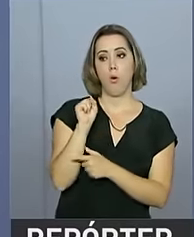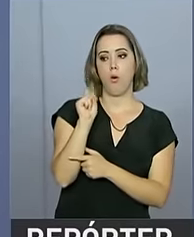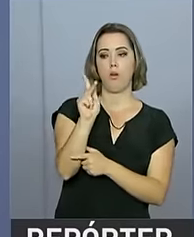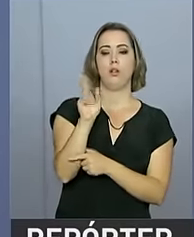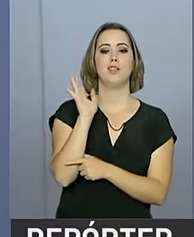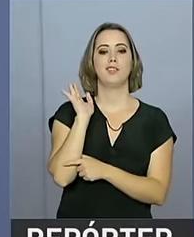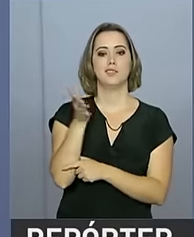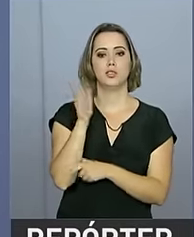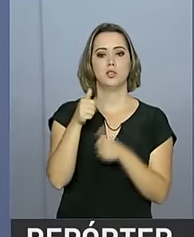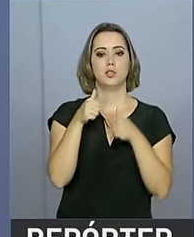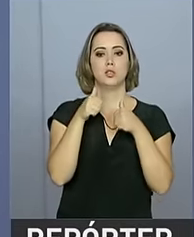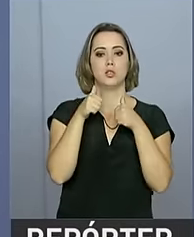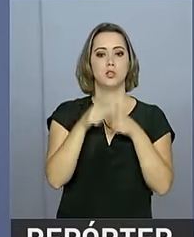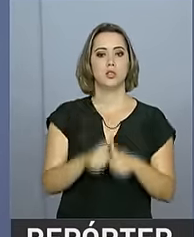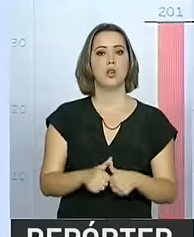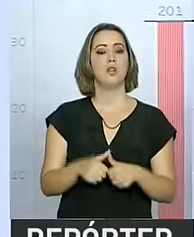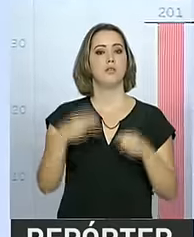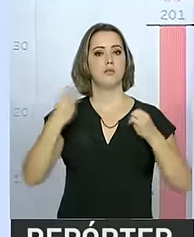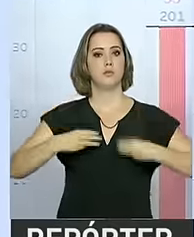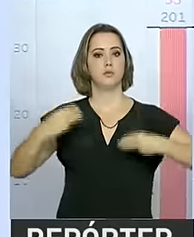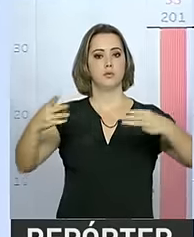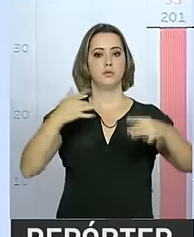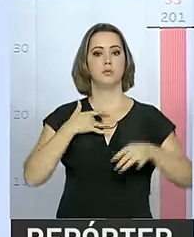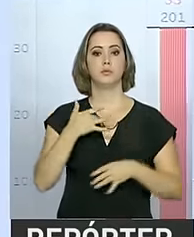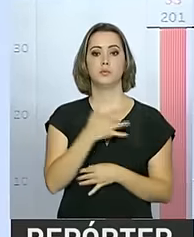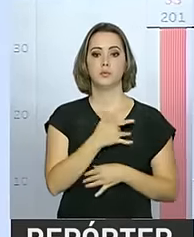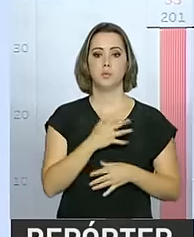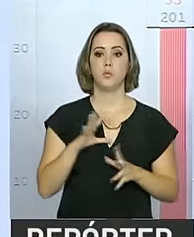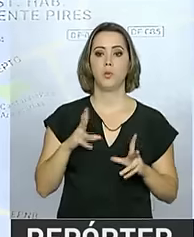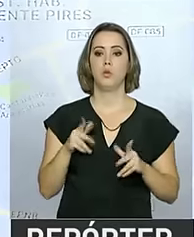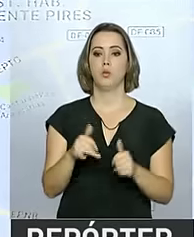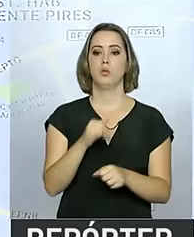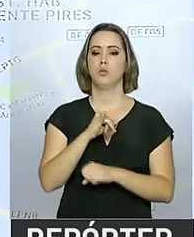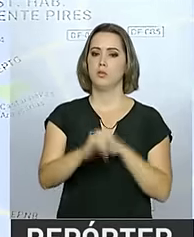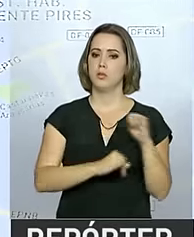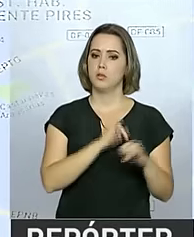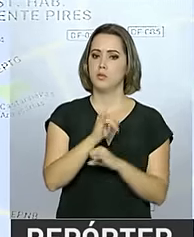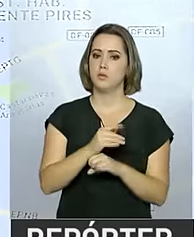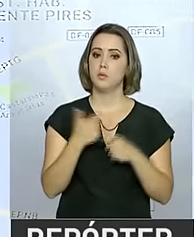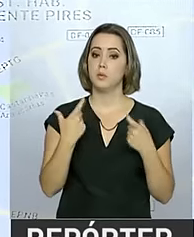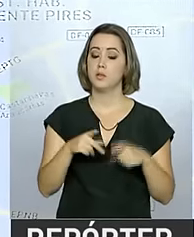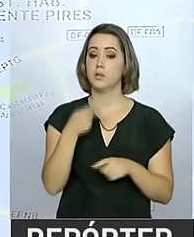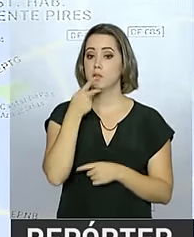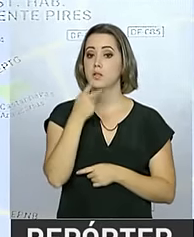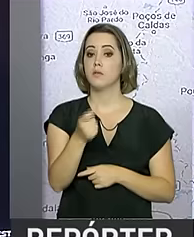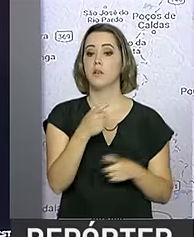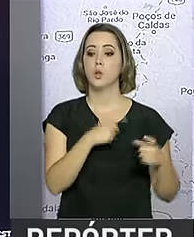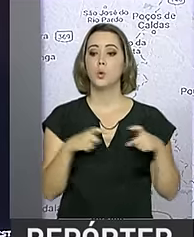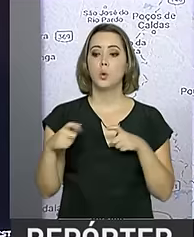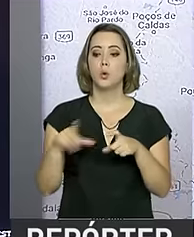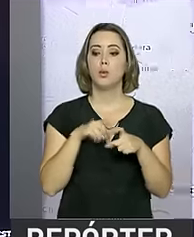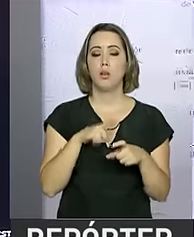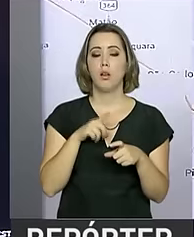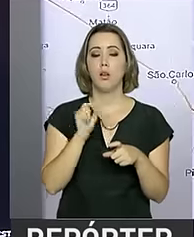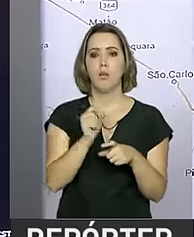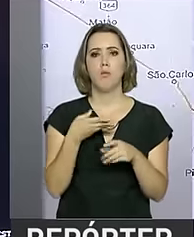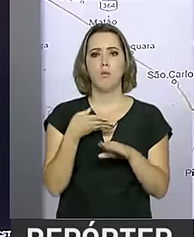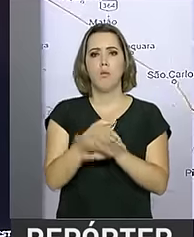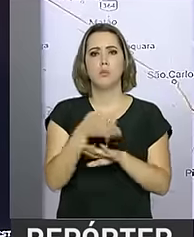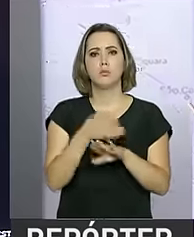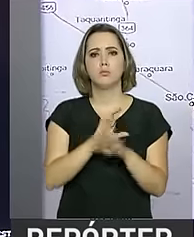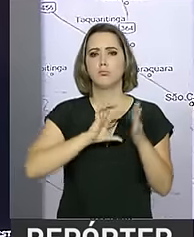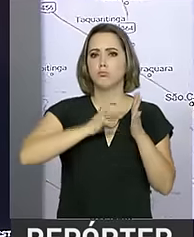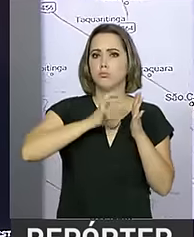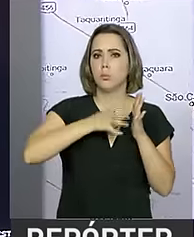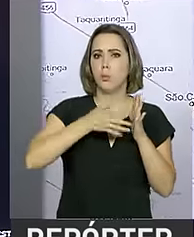informação já está no Ministério da Saúde todas as informações inclusive com a localização do foco encontrado vão para uma base de dados no Ministério do